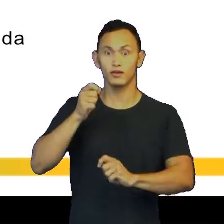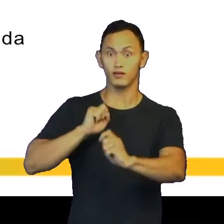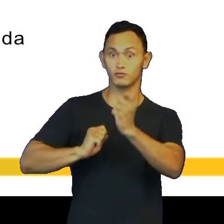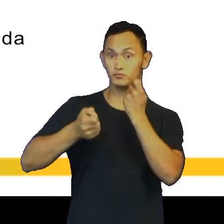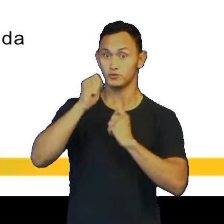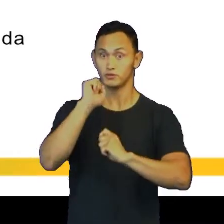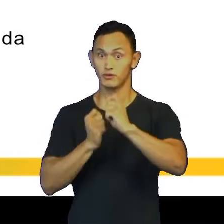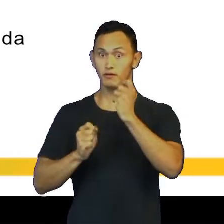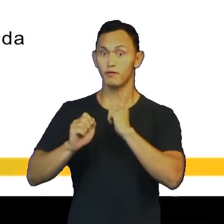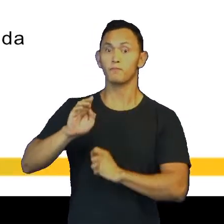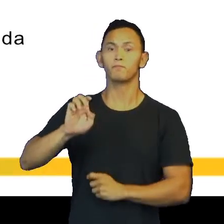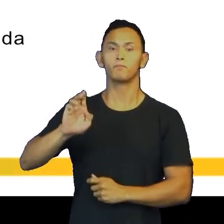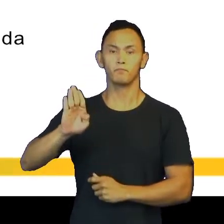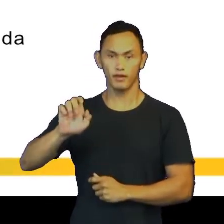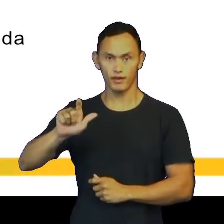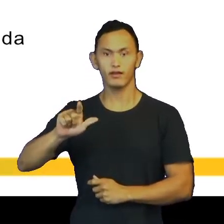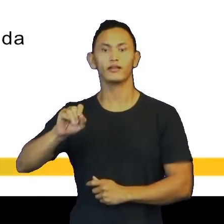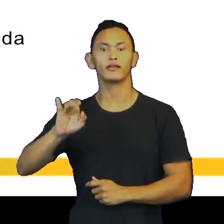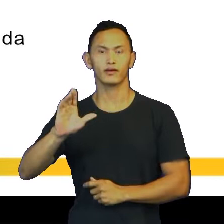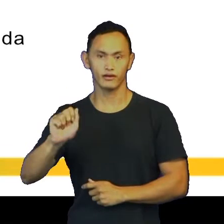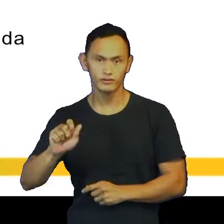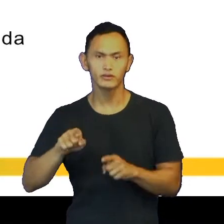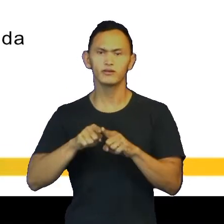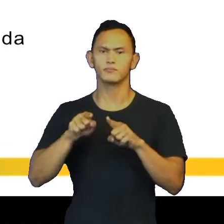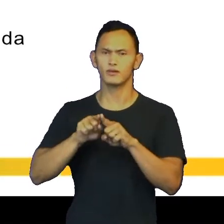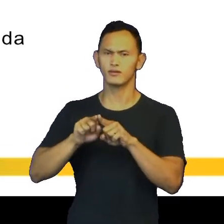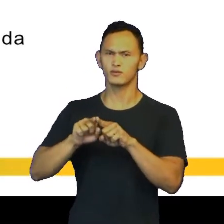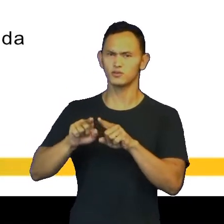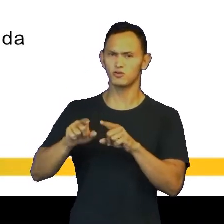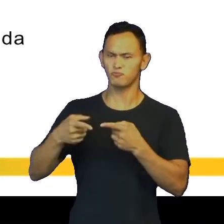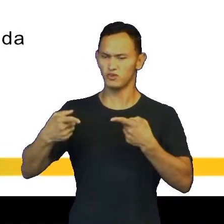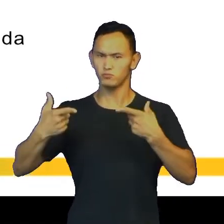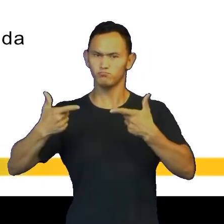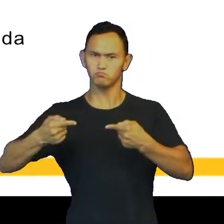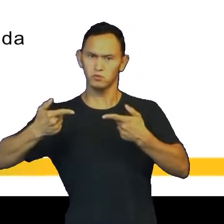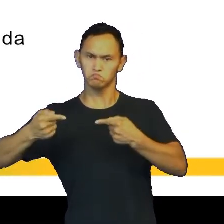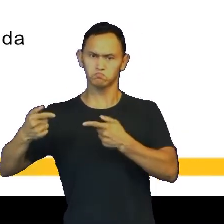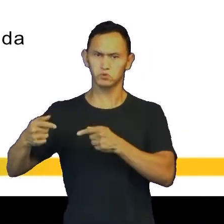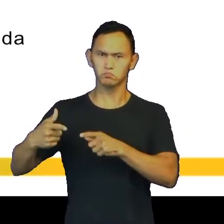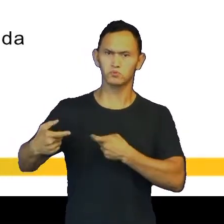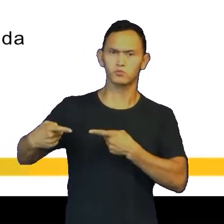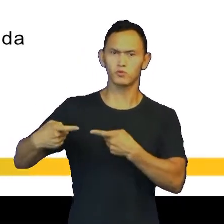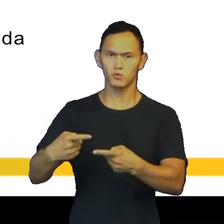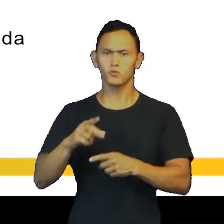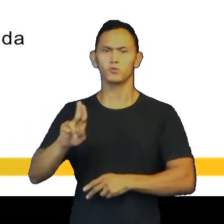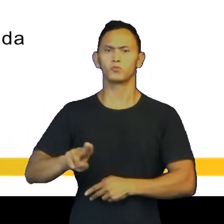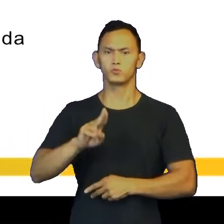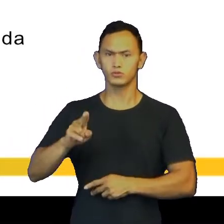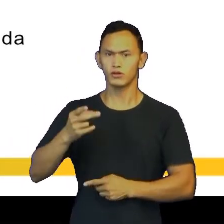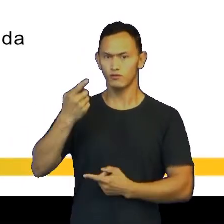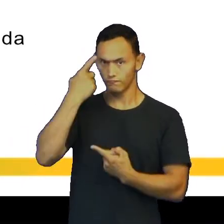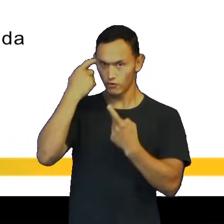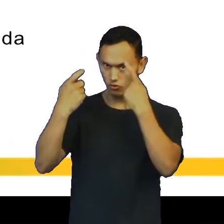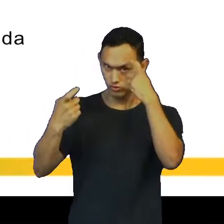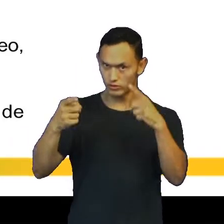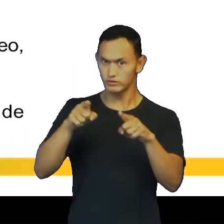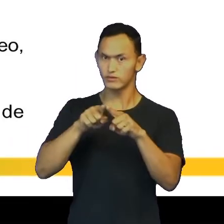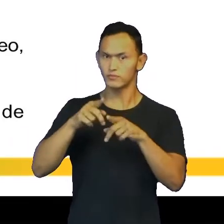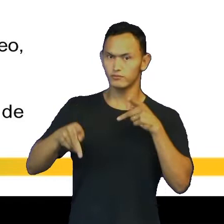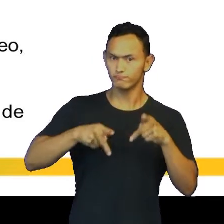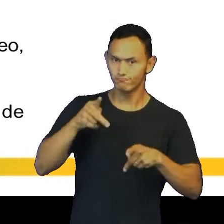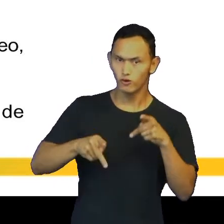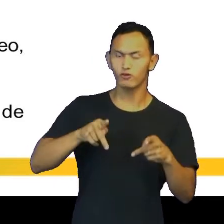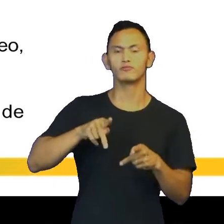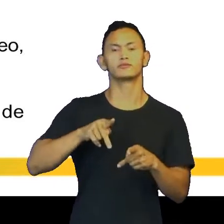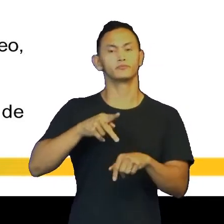bélica em guerras Relembrar os conflitos armados nos ajuda a refletir sobre o uso da violência nas relações entre os povos